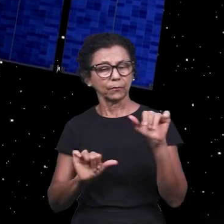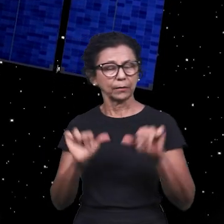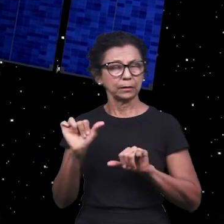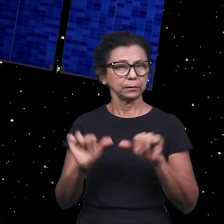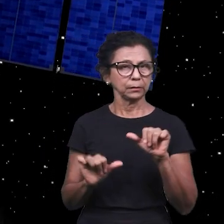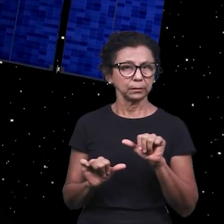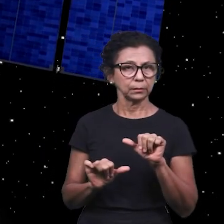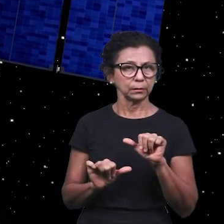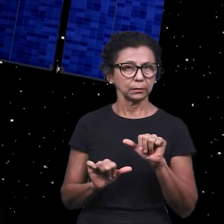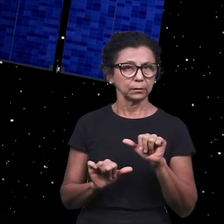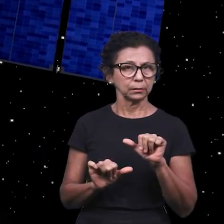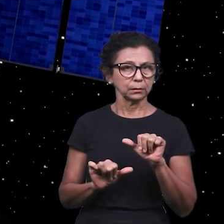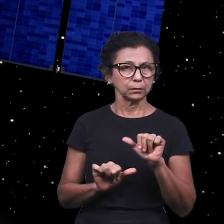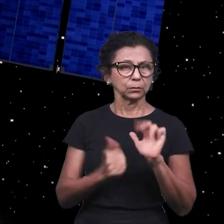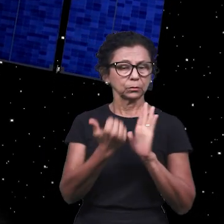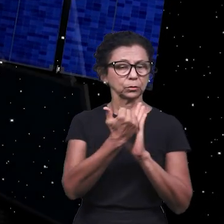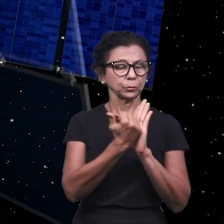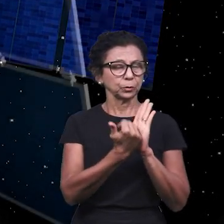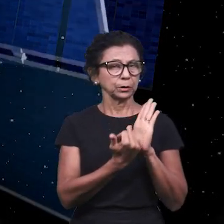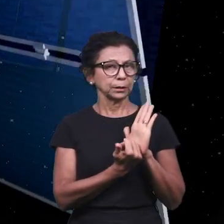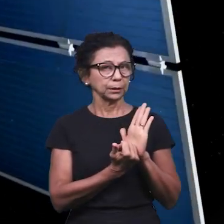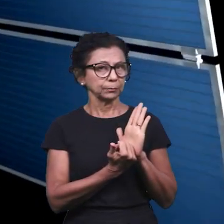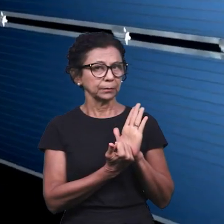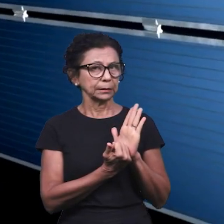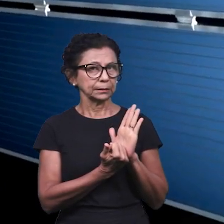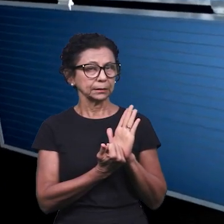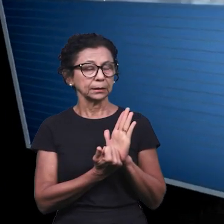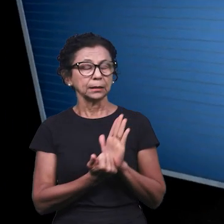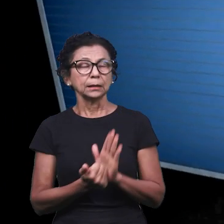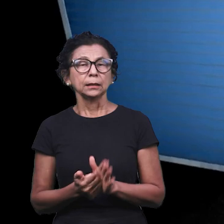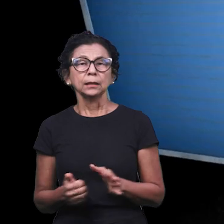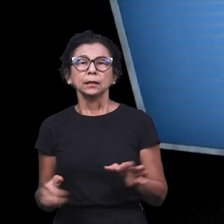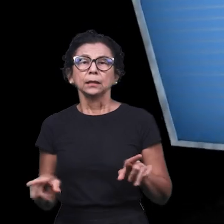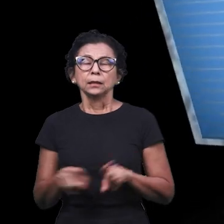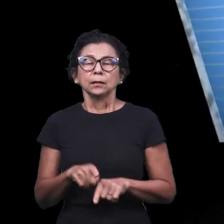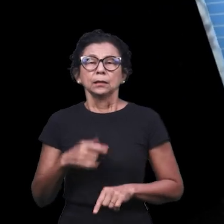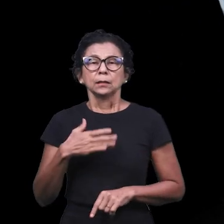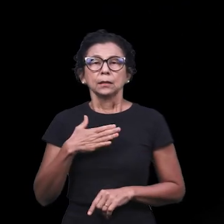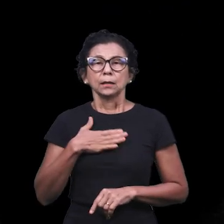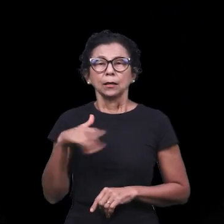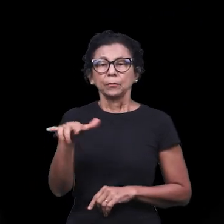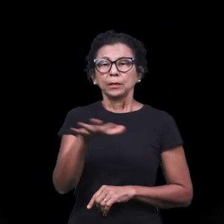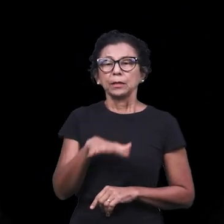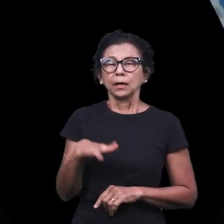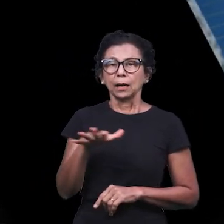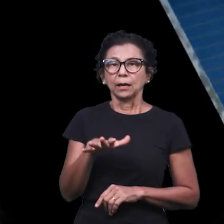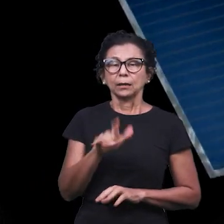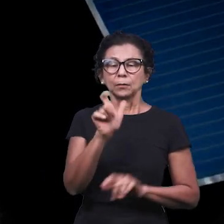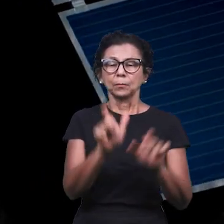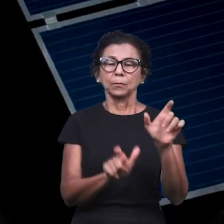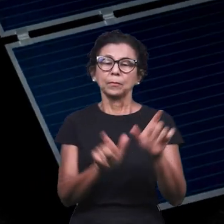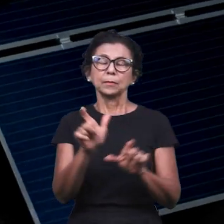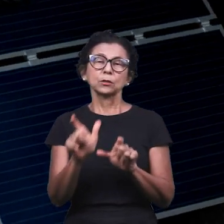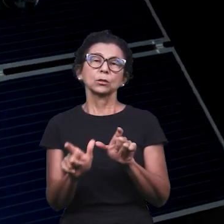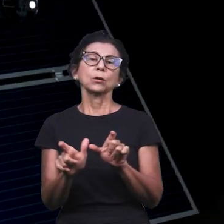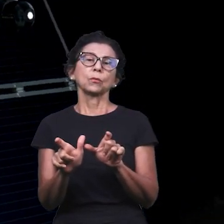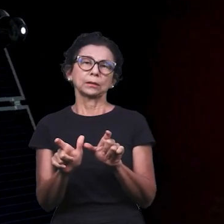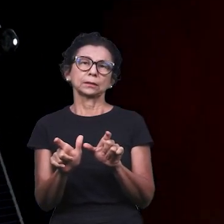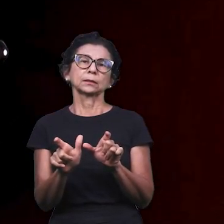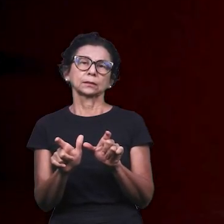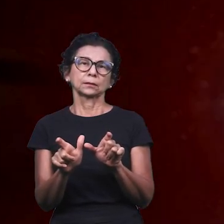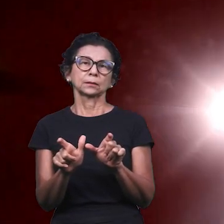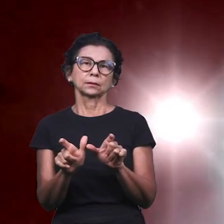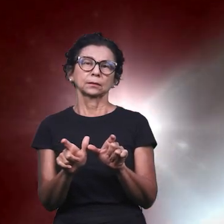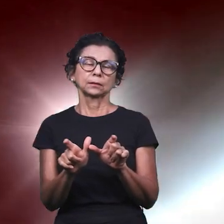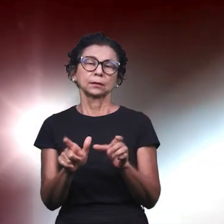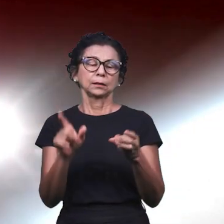Então o satélite é isso, ele é um espelho que está lá no ar e ele rebate um sinal que envia para ele. E eu